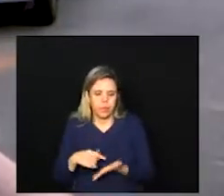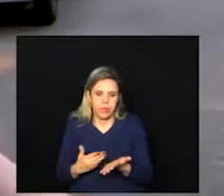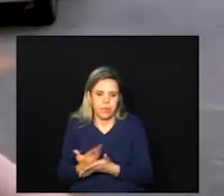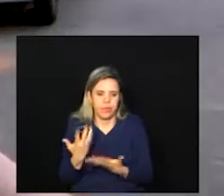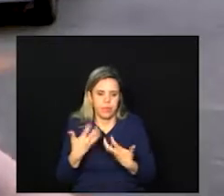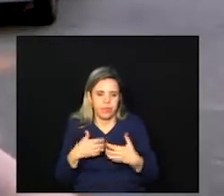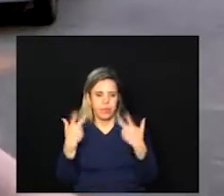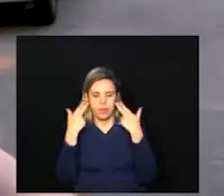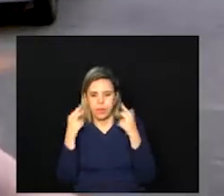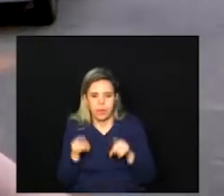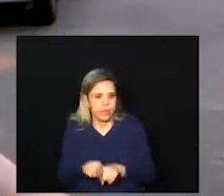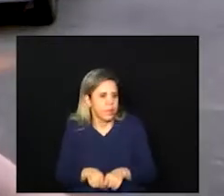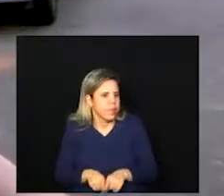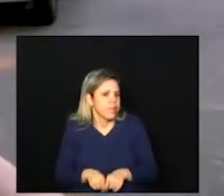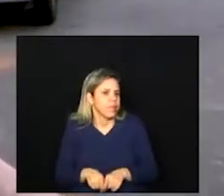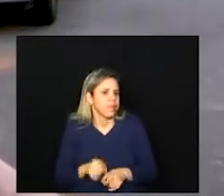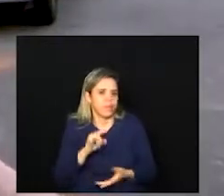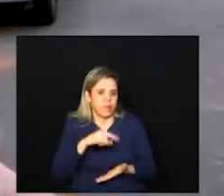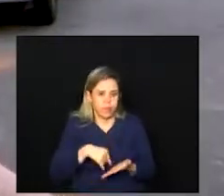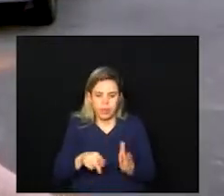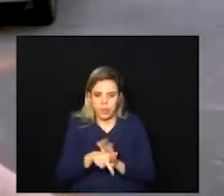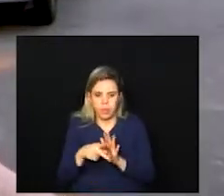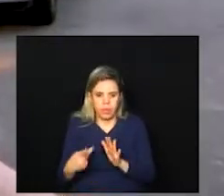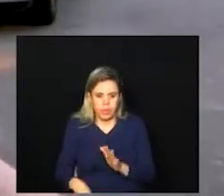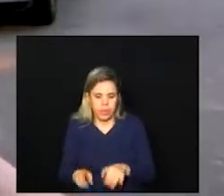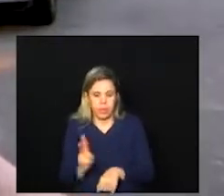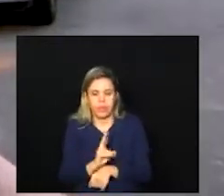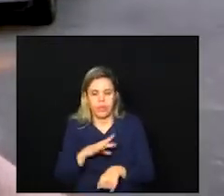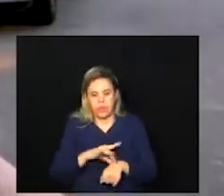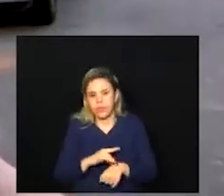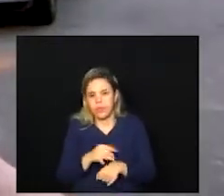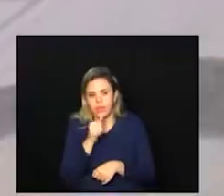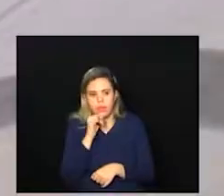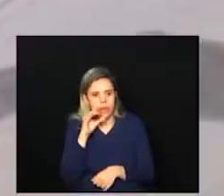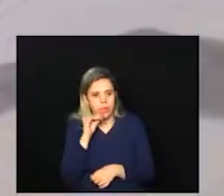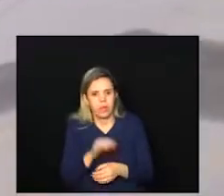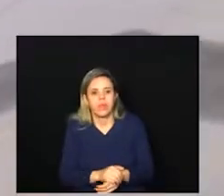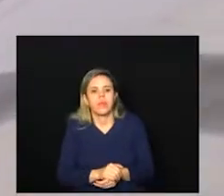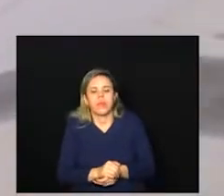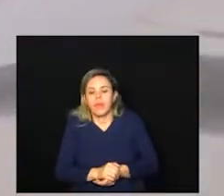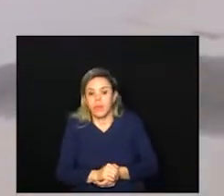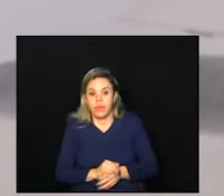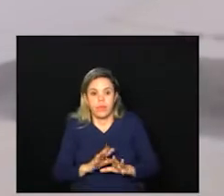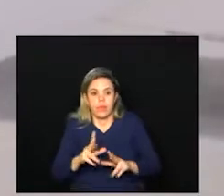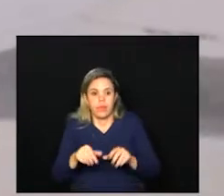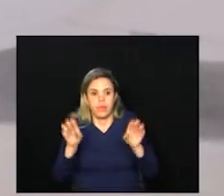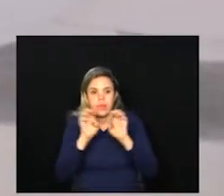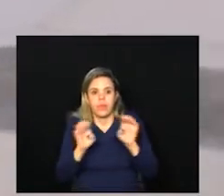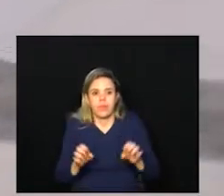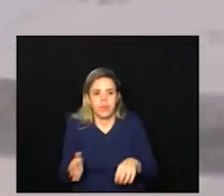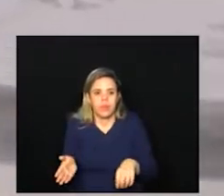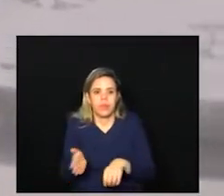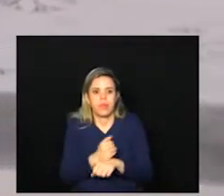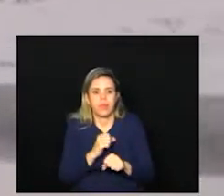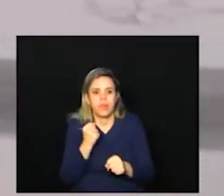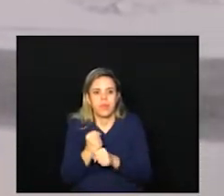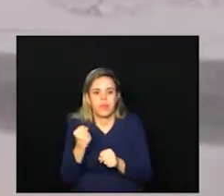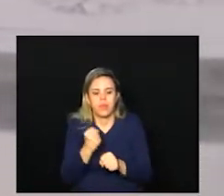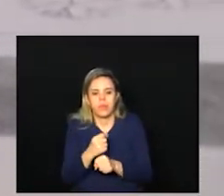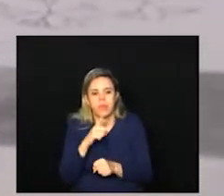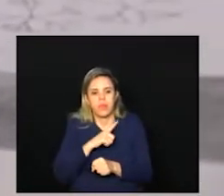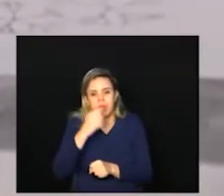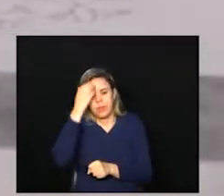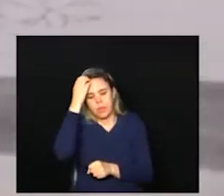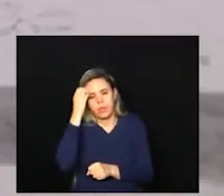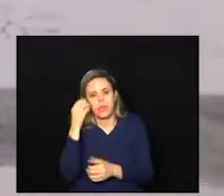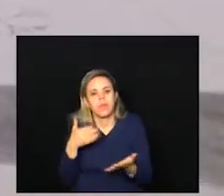funcionamento e também um habite, que isso traz segurança, inclusive, para os funcionários. Toda edificação antes da construção deve ter uma